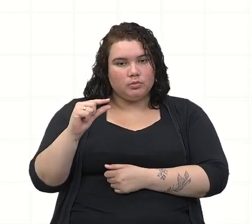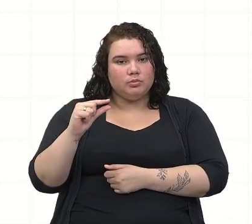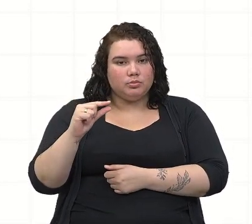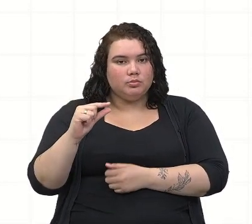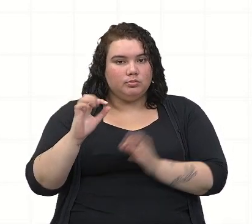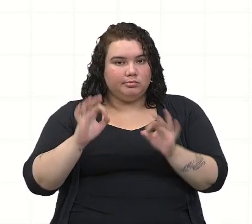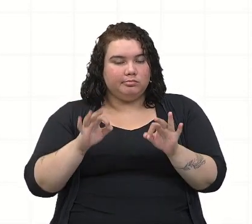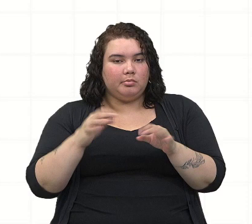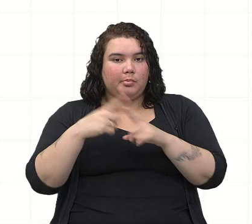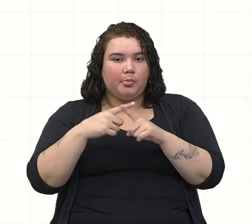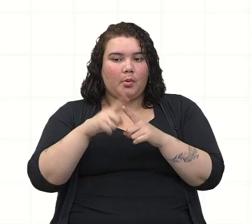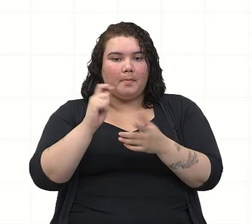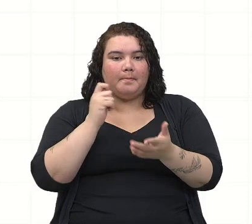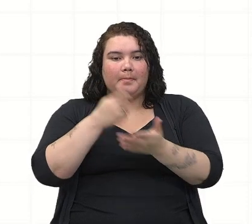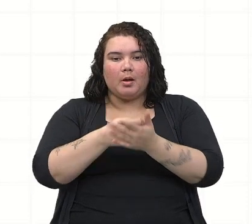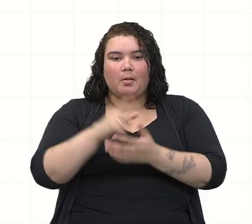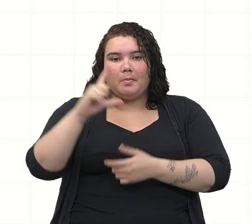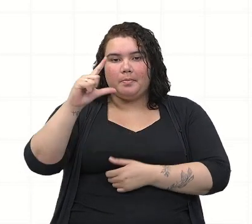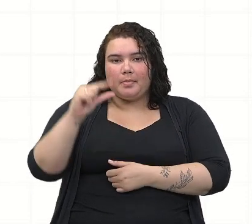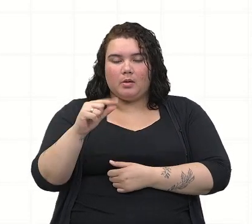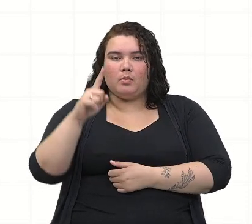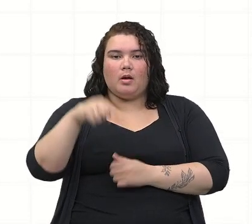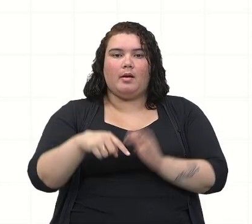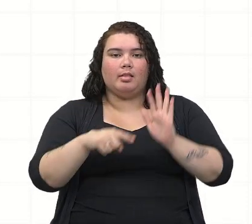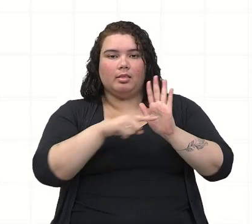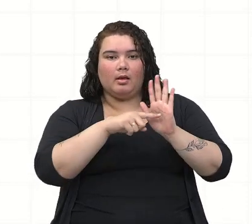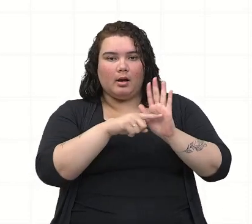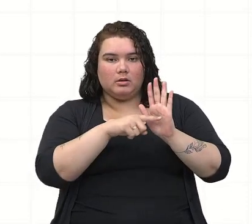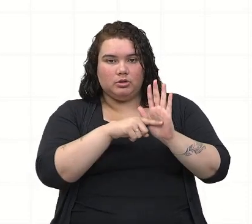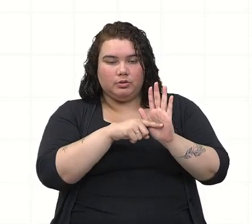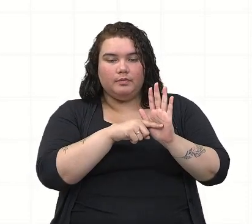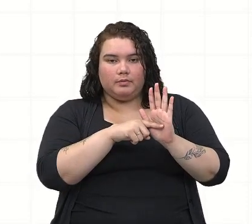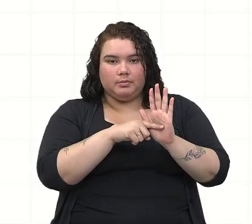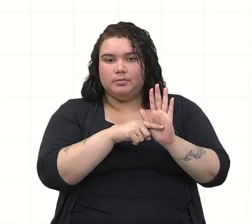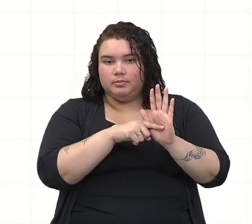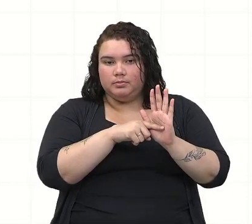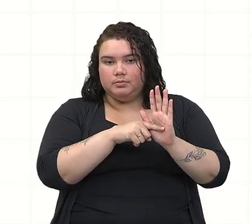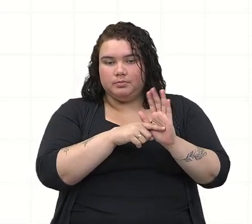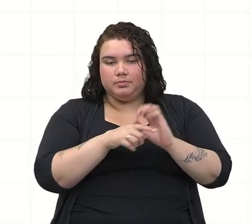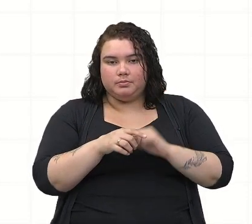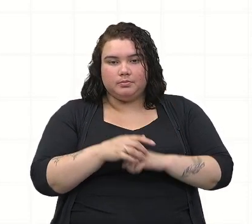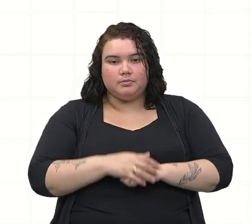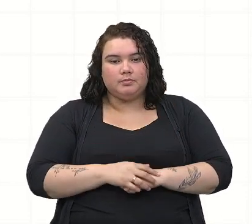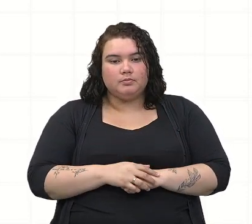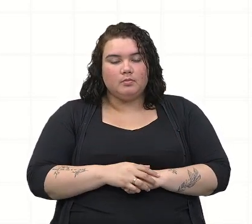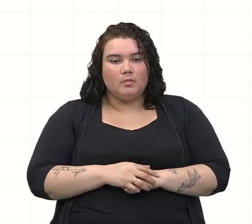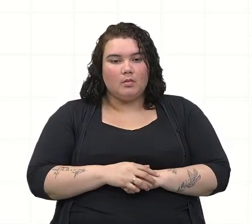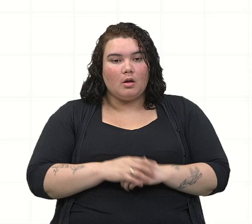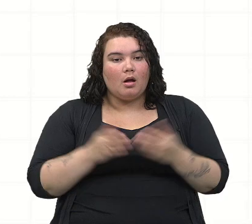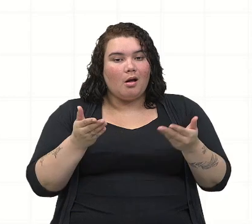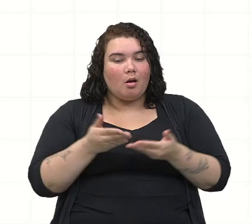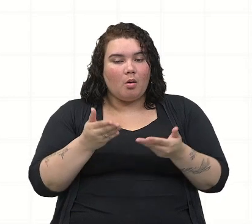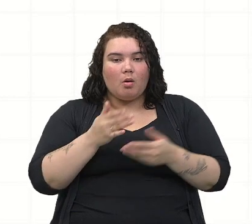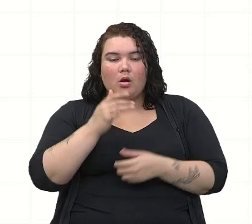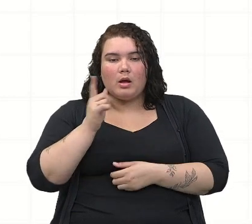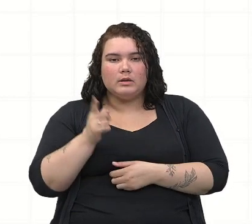Você vai subtrair um valor, né, daquele total. E agora não,